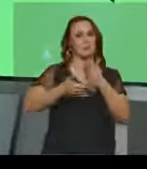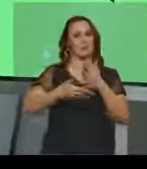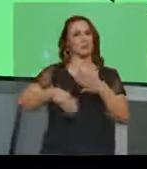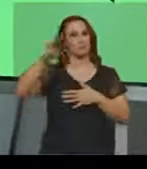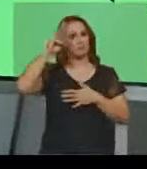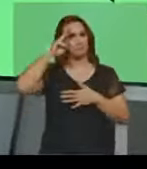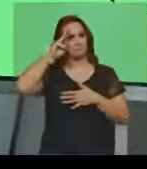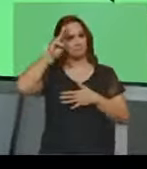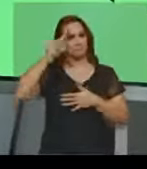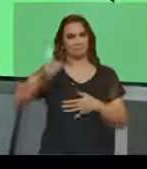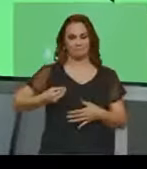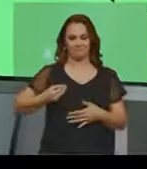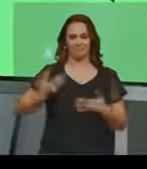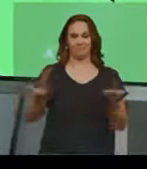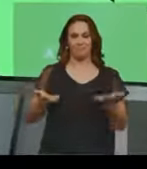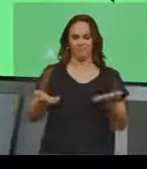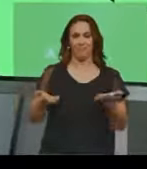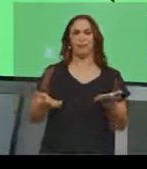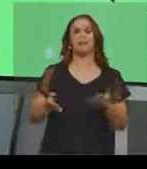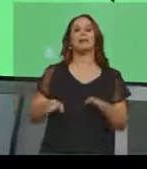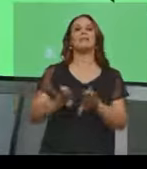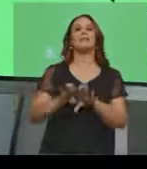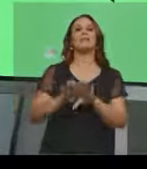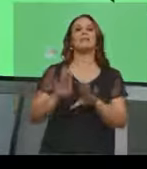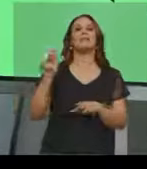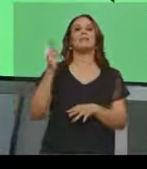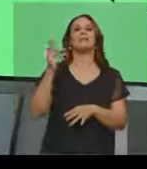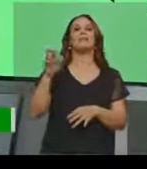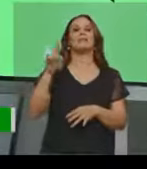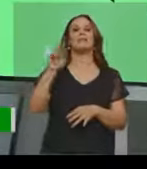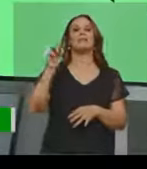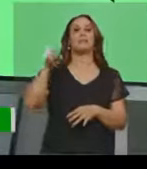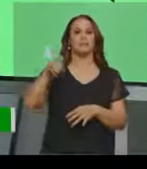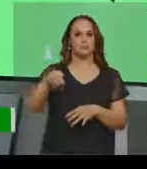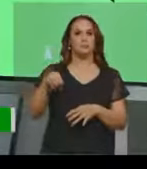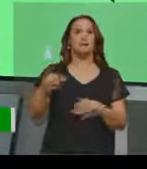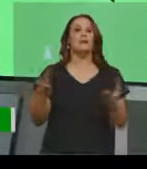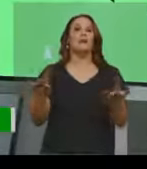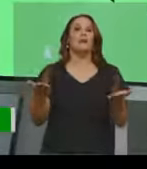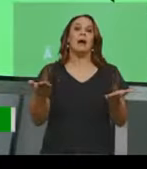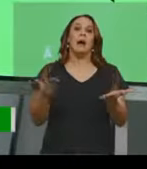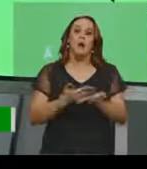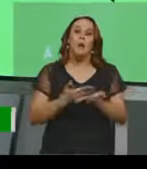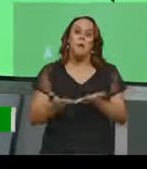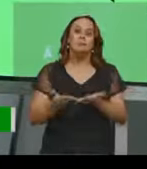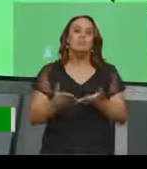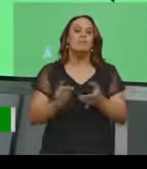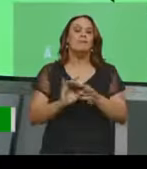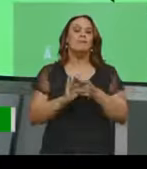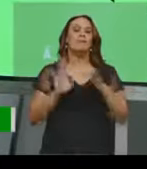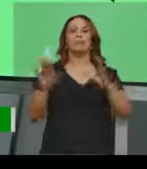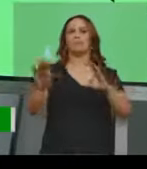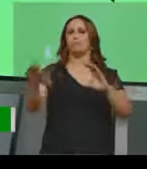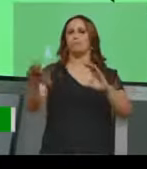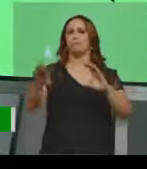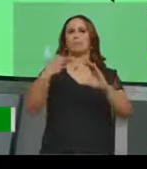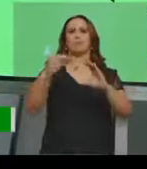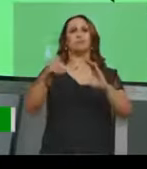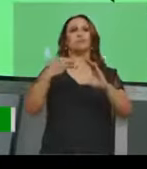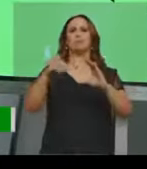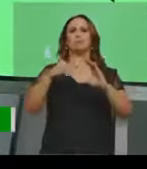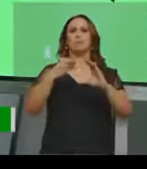com a gente, e do Heron Cordeiro. A partir de agora, nossos canais de comunicação estão abertos para receber sua pergunta. Ligue no nosso